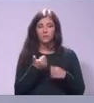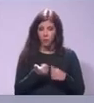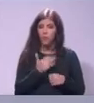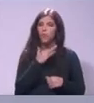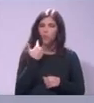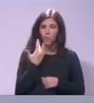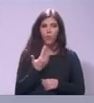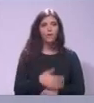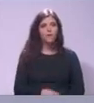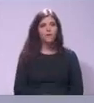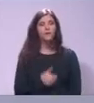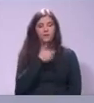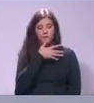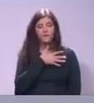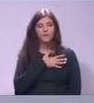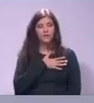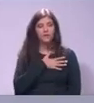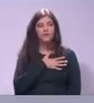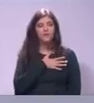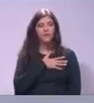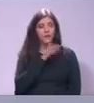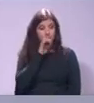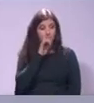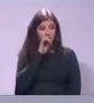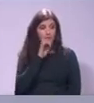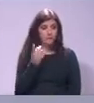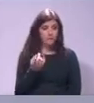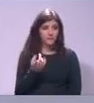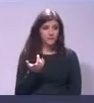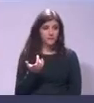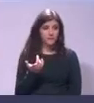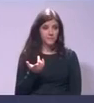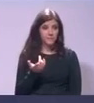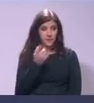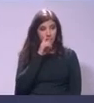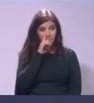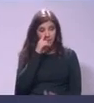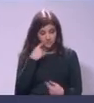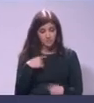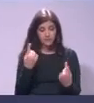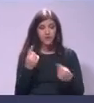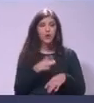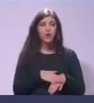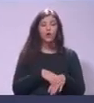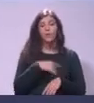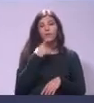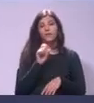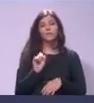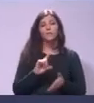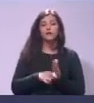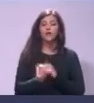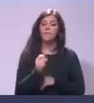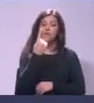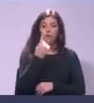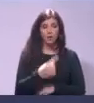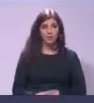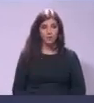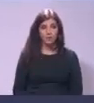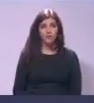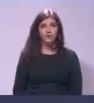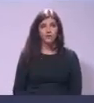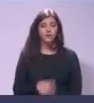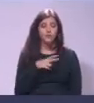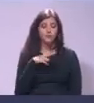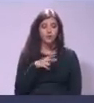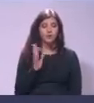e wi fi que fez exatamente e é exatamente em discaradamente porque dizem que isto é um projecto pioneiro em portugal